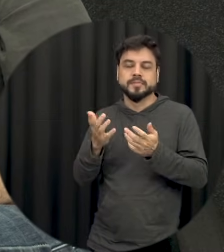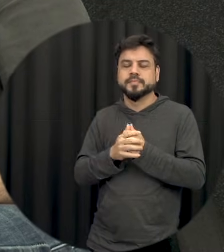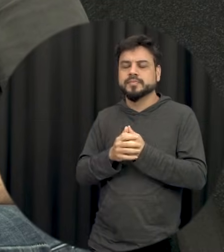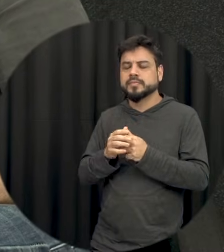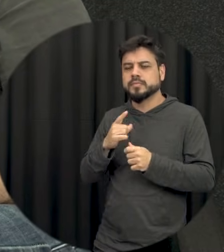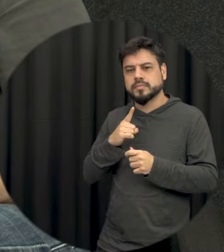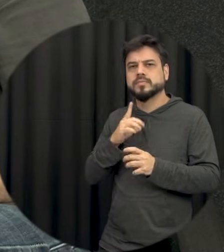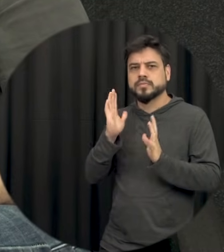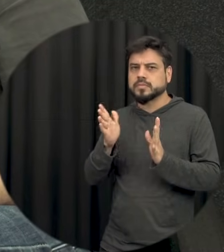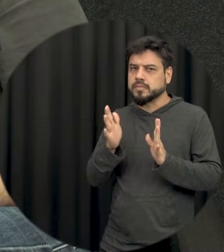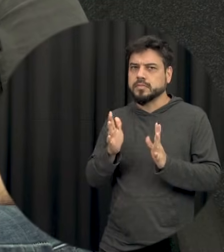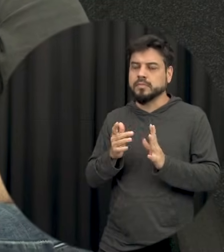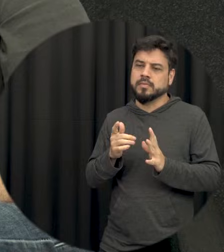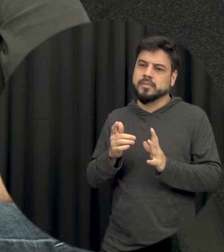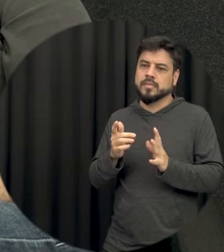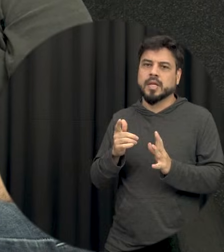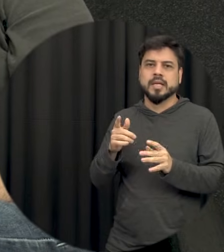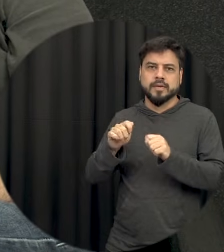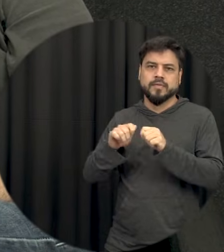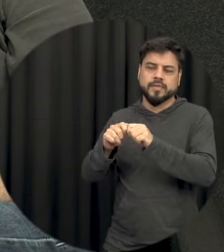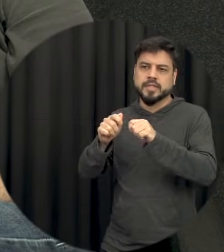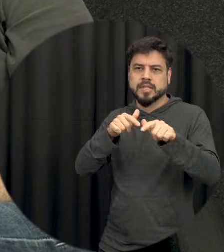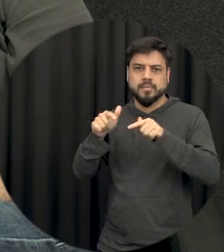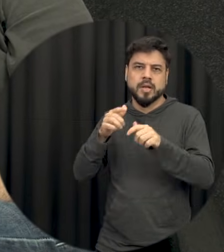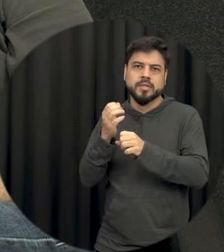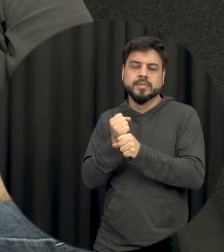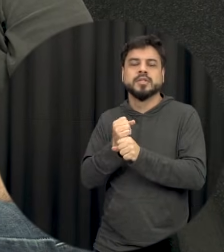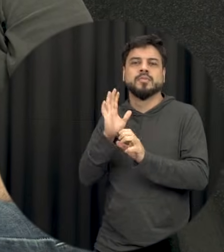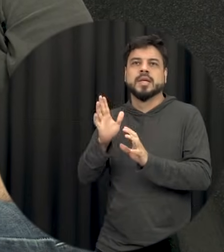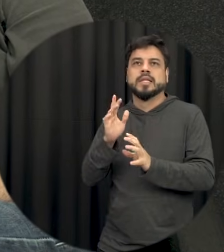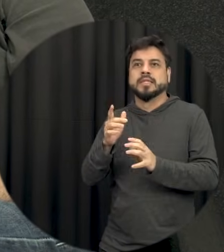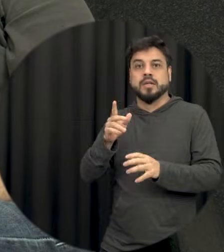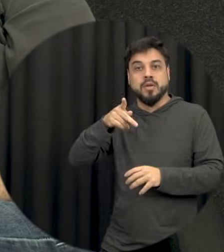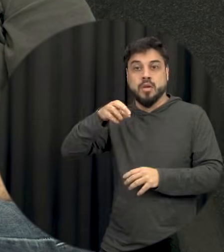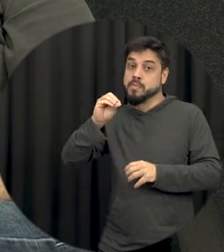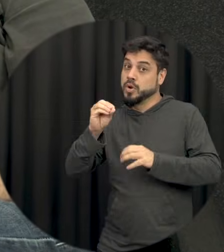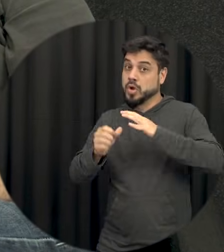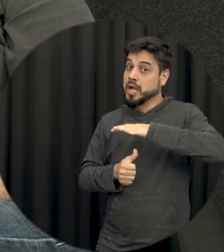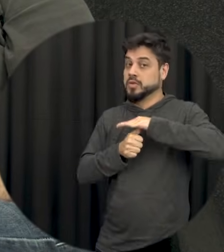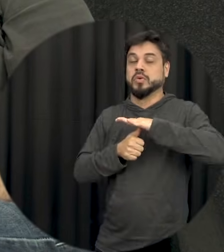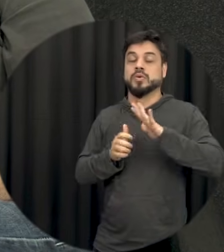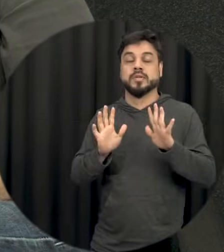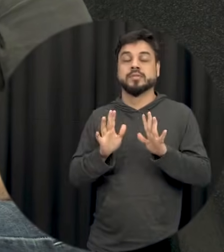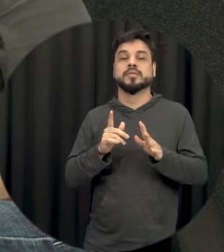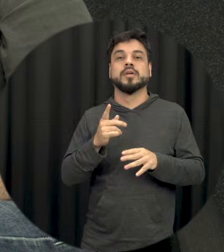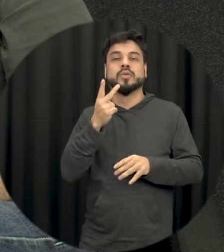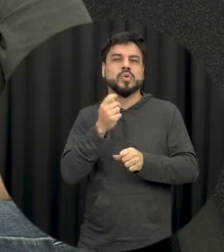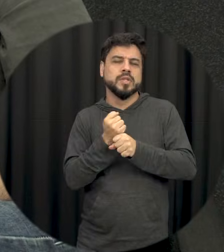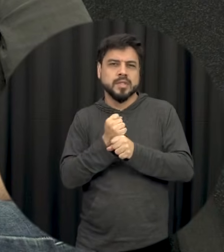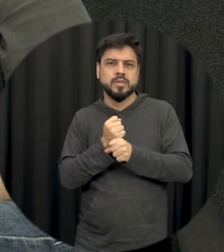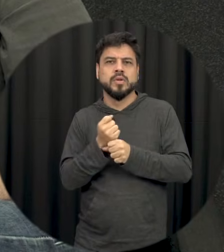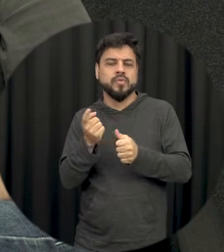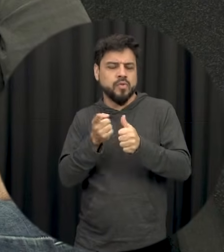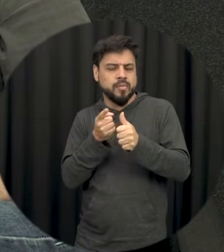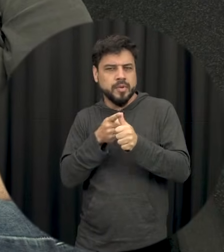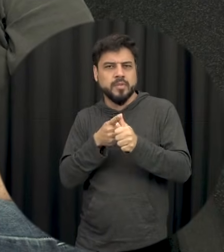eu nunca tinha tido um cargo de pró-reitor, né? Então durante 2 anos de alguma coisa fui pró-reitor de pesquisa, foi praticamente o primeiro